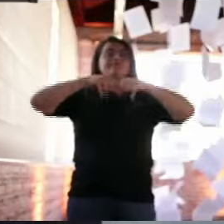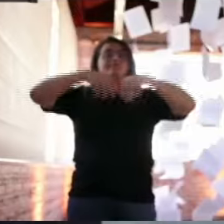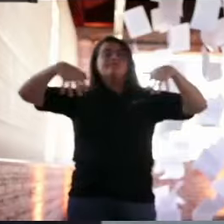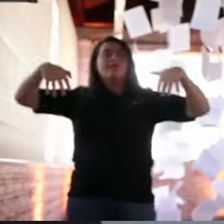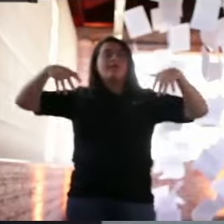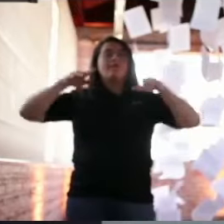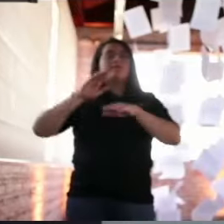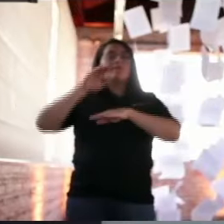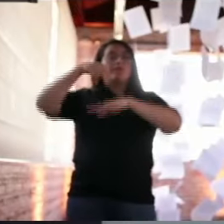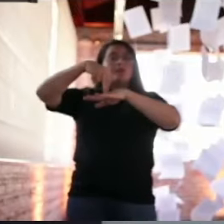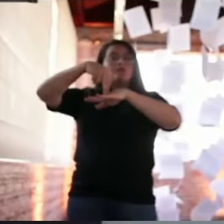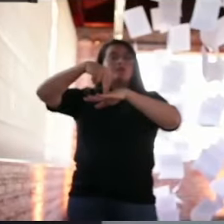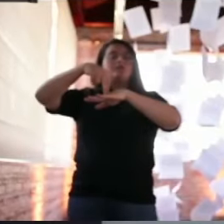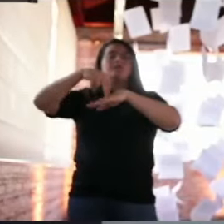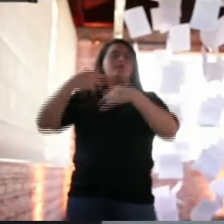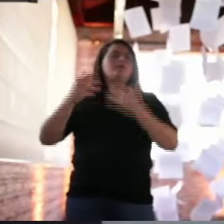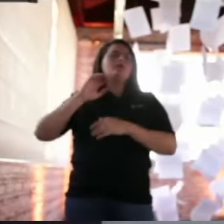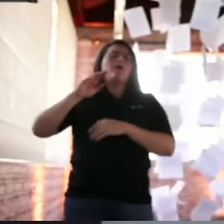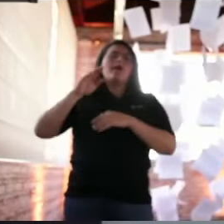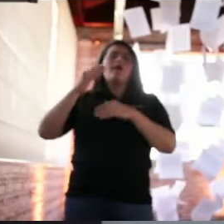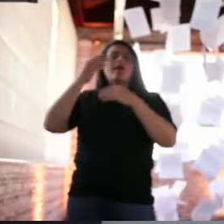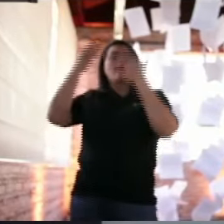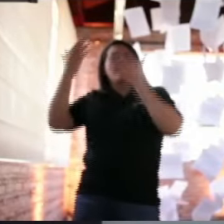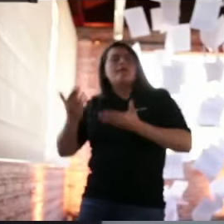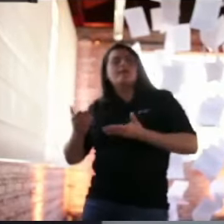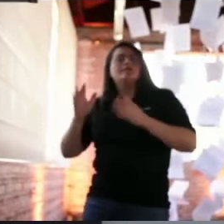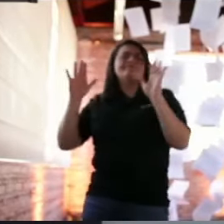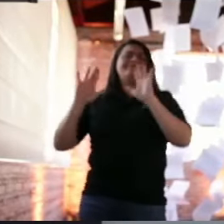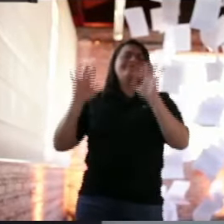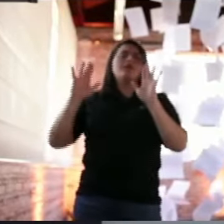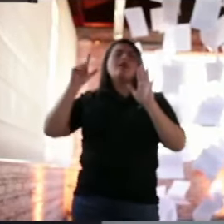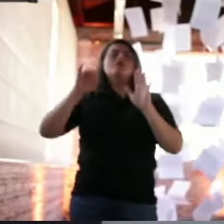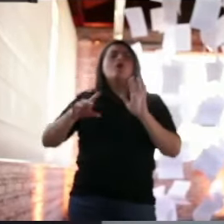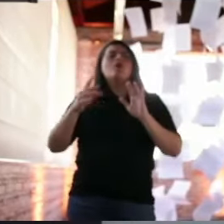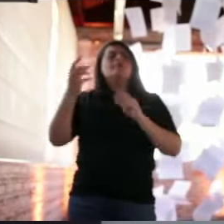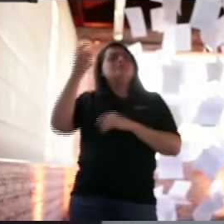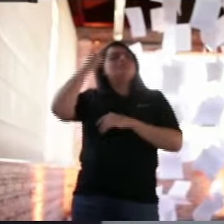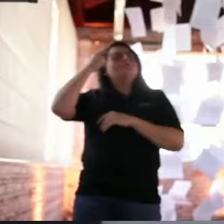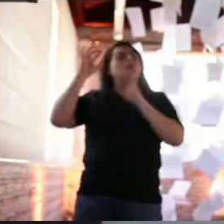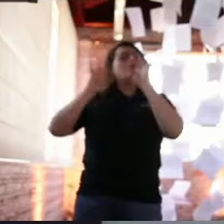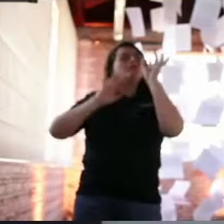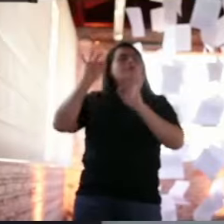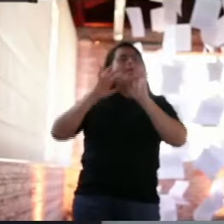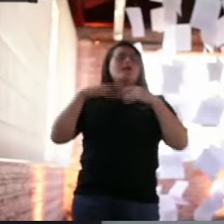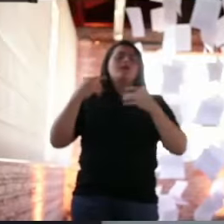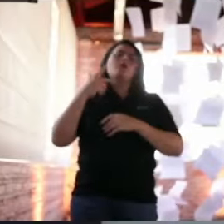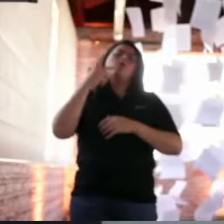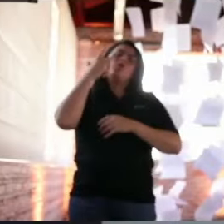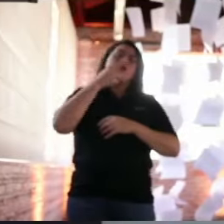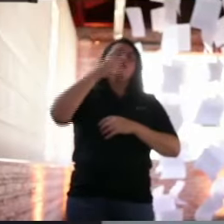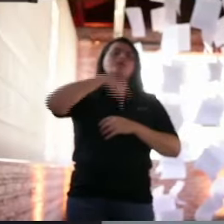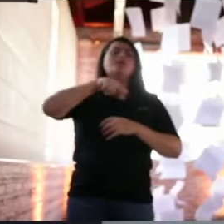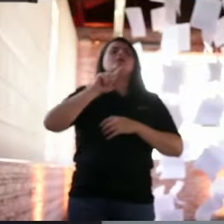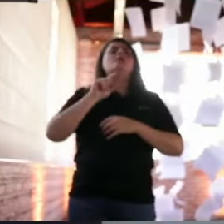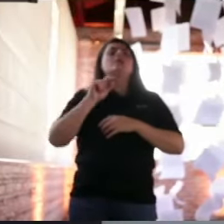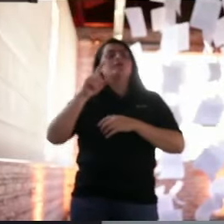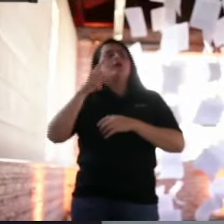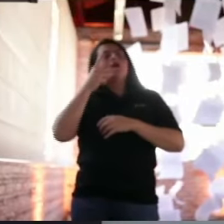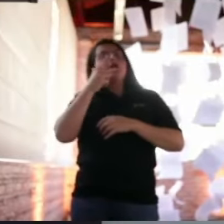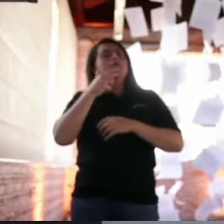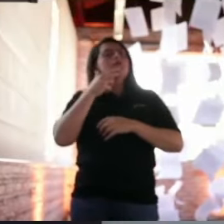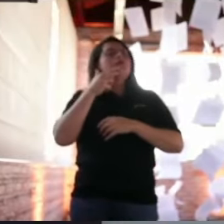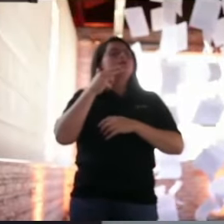Então não é uma idolatria e a gente poder botar o pensamento eu tô muito achando que a gente vai dar um